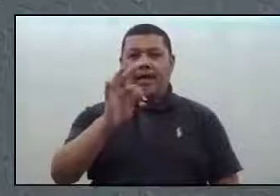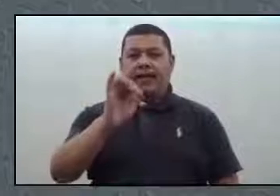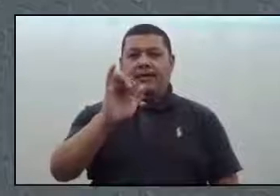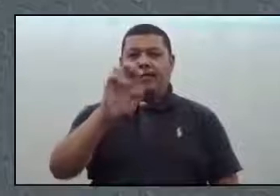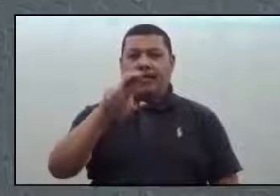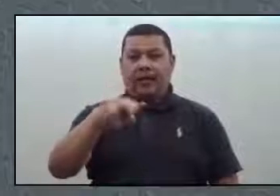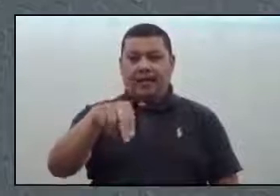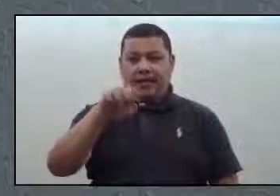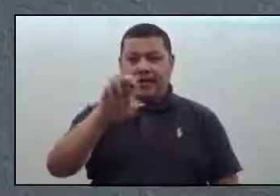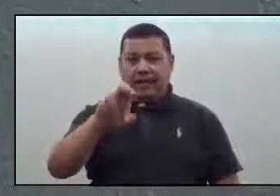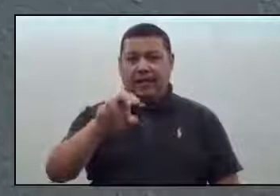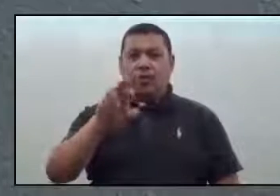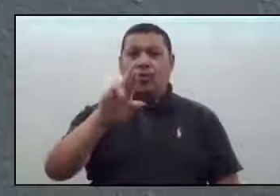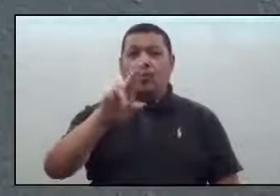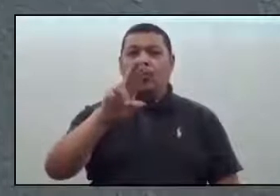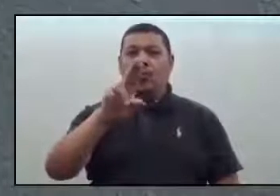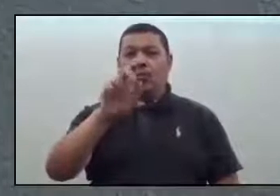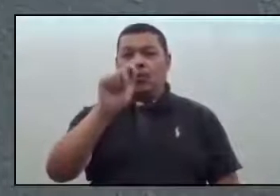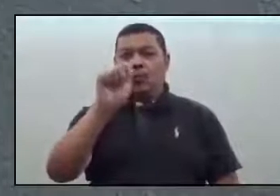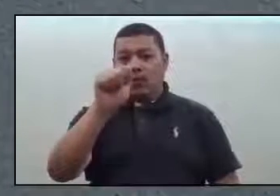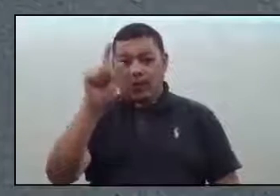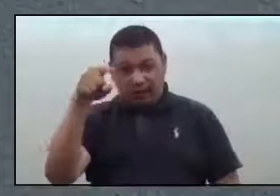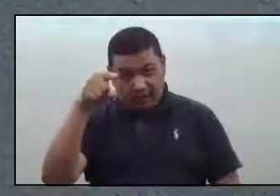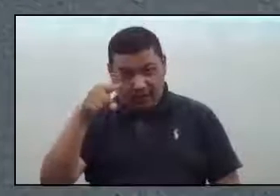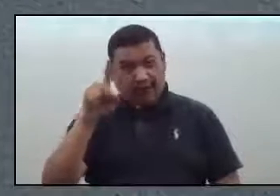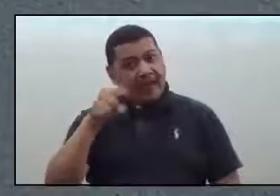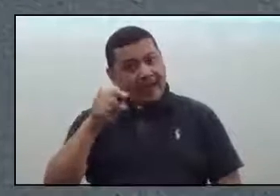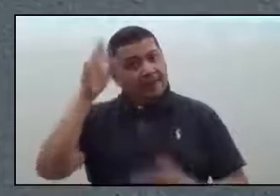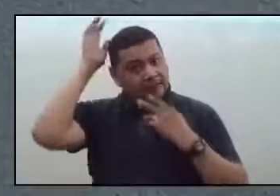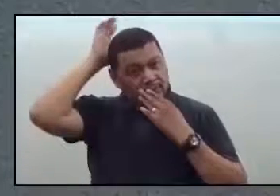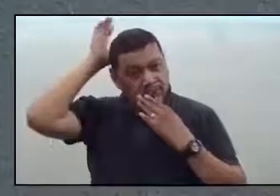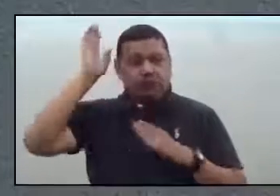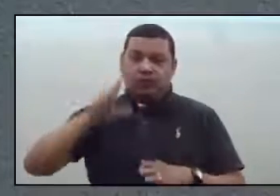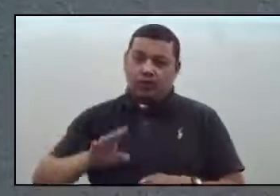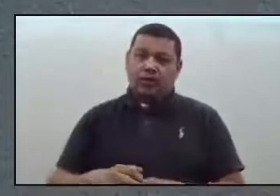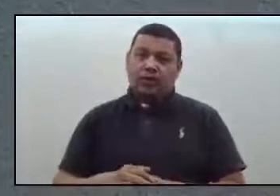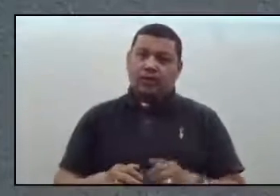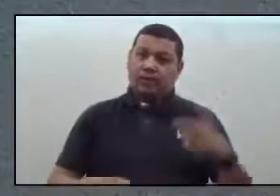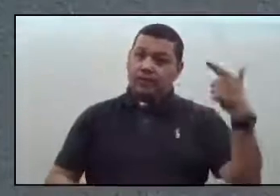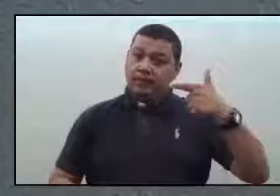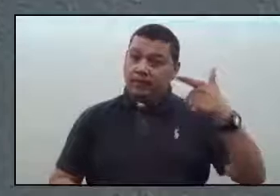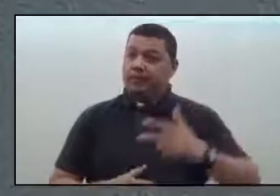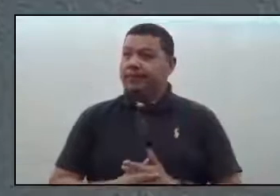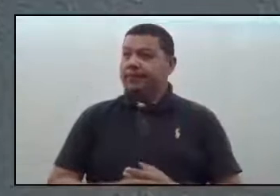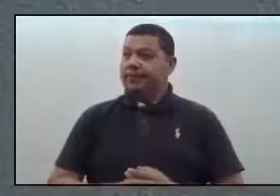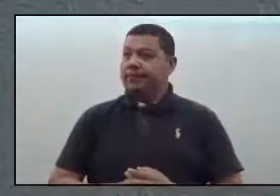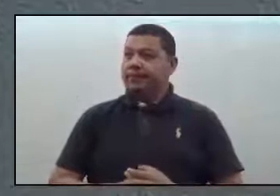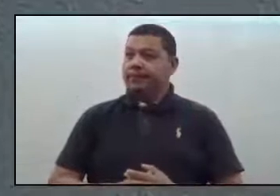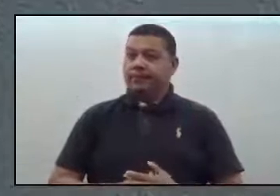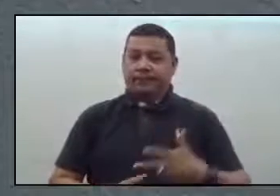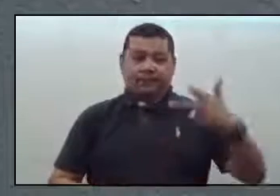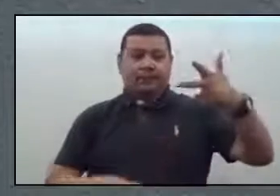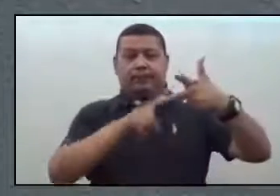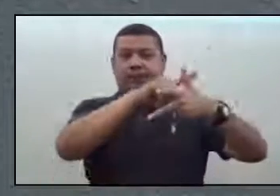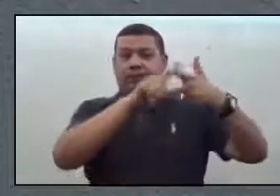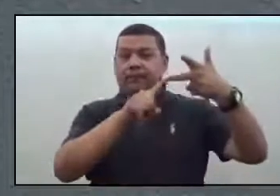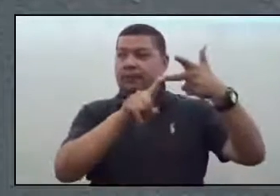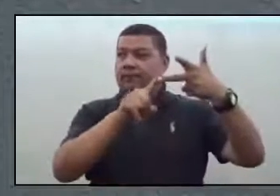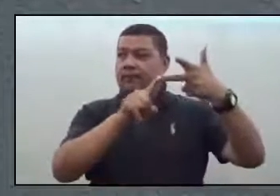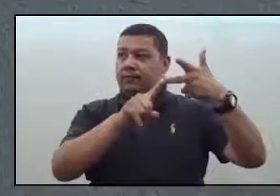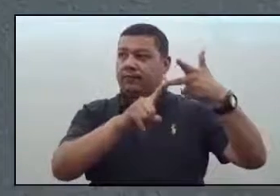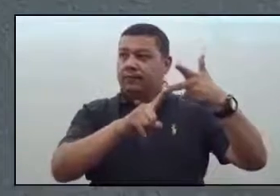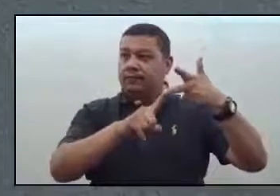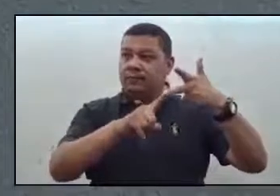presente já pelo segundo, terceiro ano, ganhando títulos aí na qualidade do café. Terceira colocação, muito